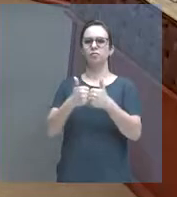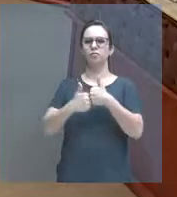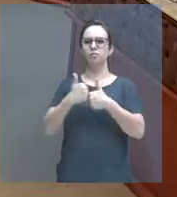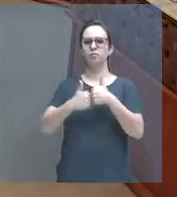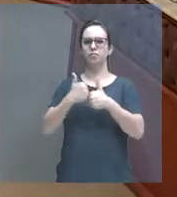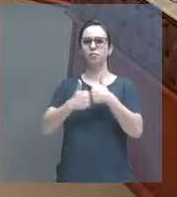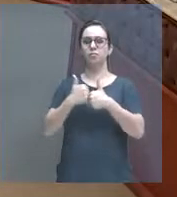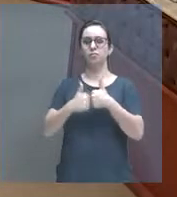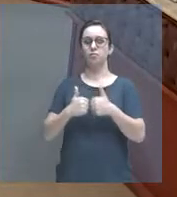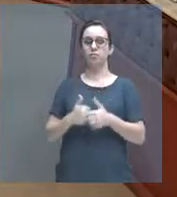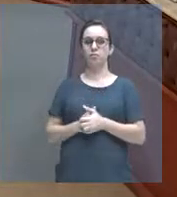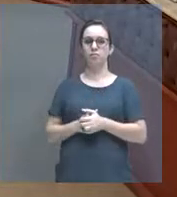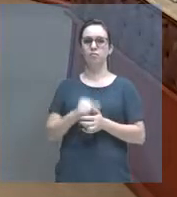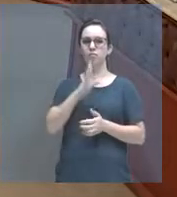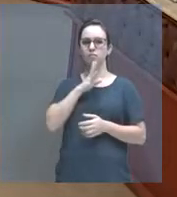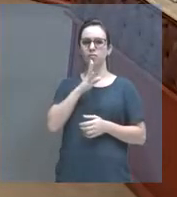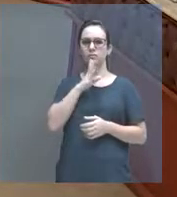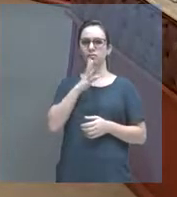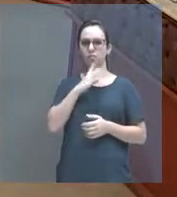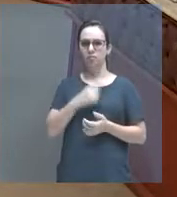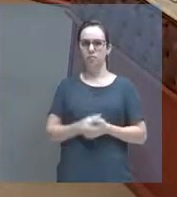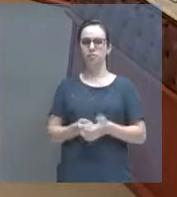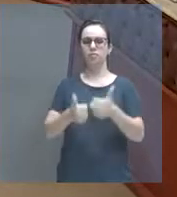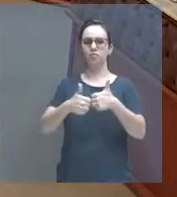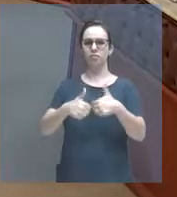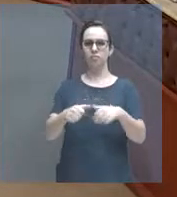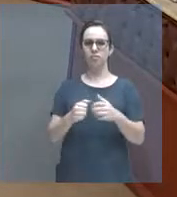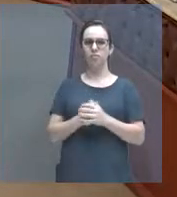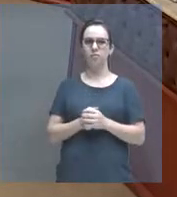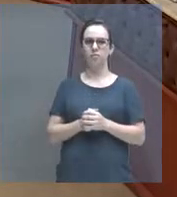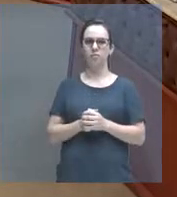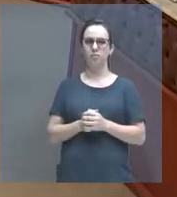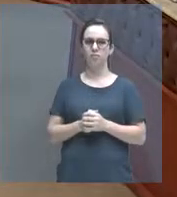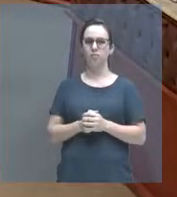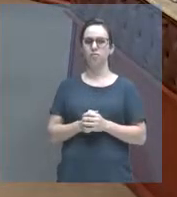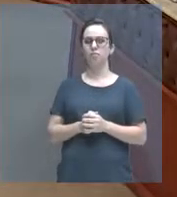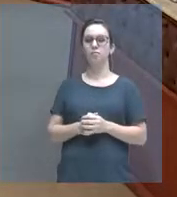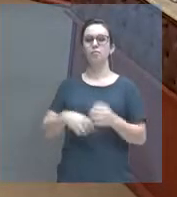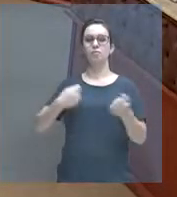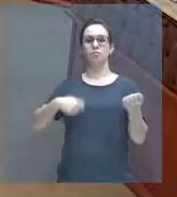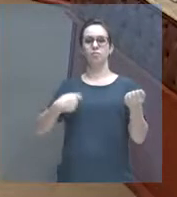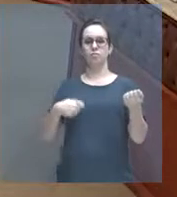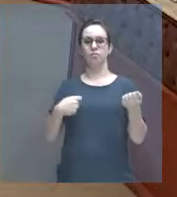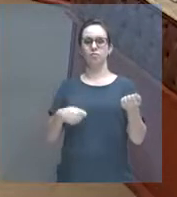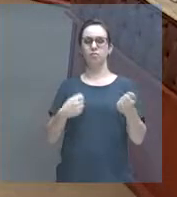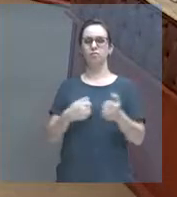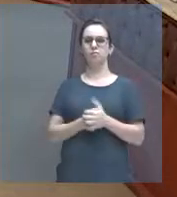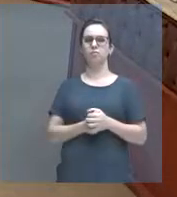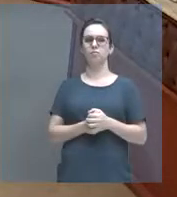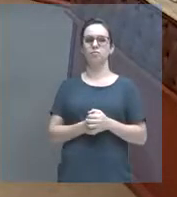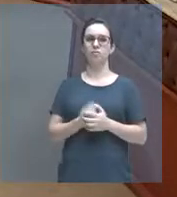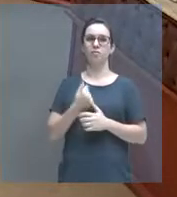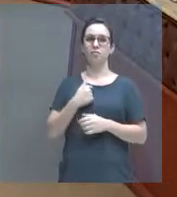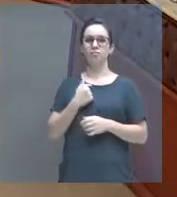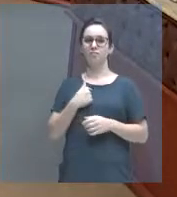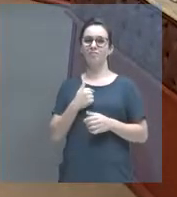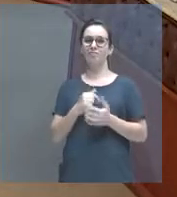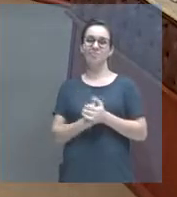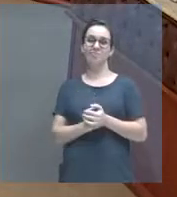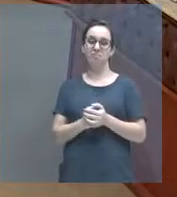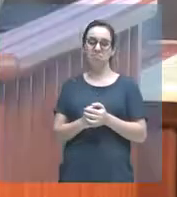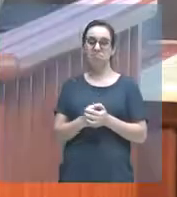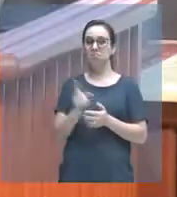lá. E lá eles já estavam lá, um tocava um cavaquinho, outro tocava. E eu, caipira, que vim do sítio, não conhecia